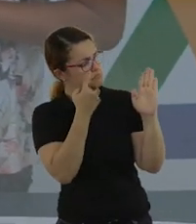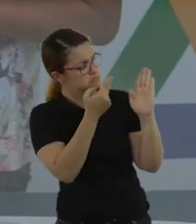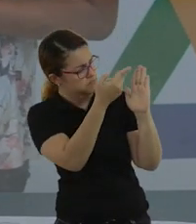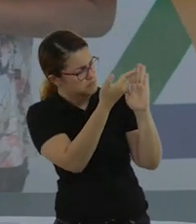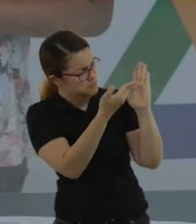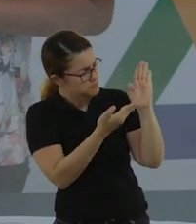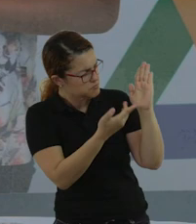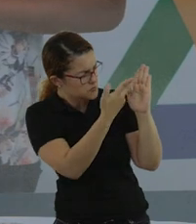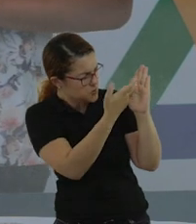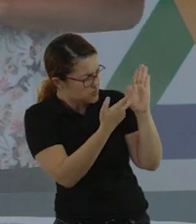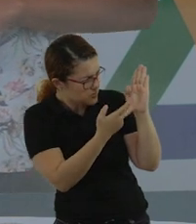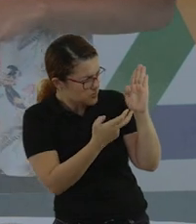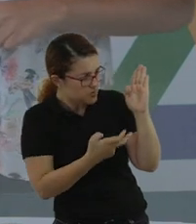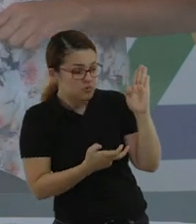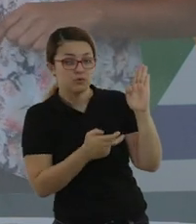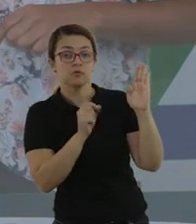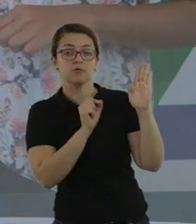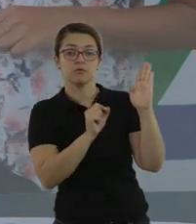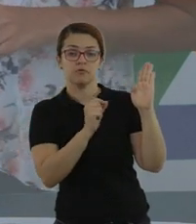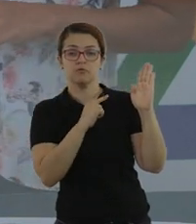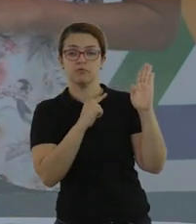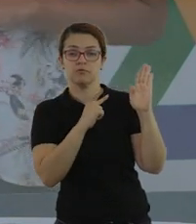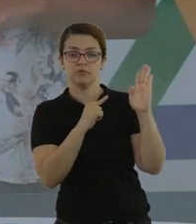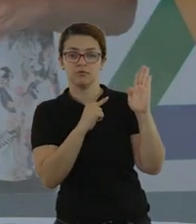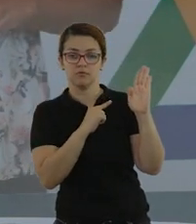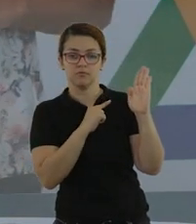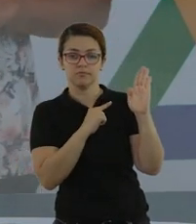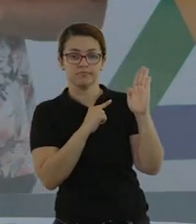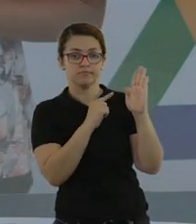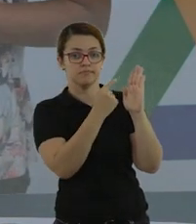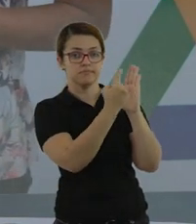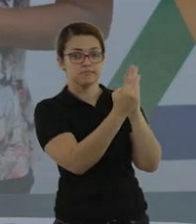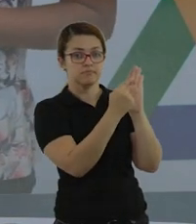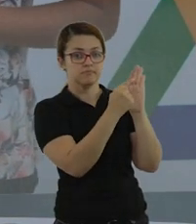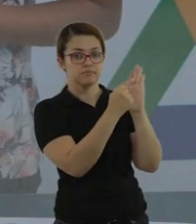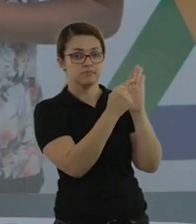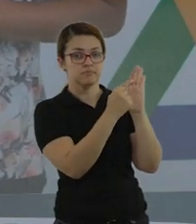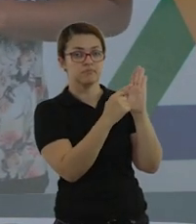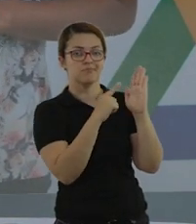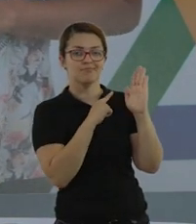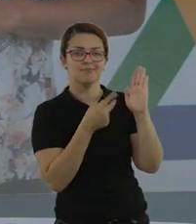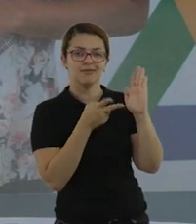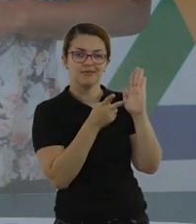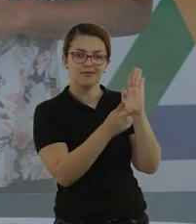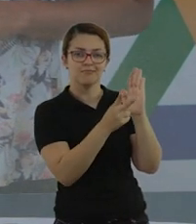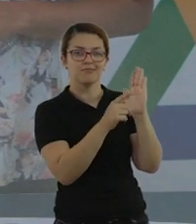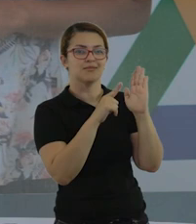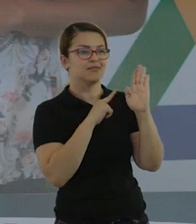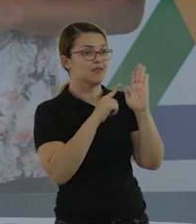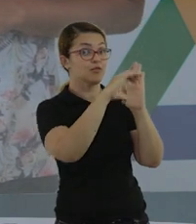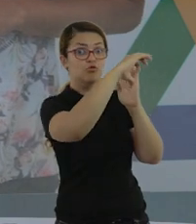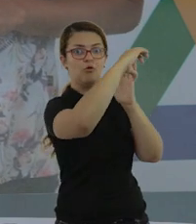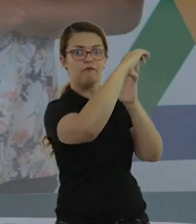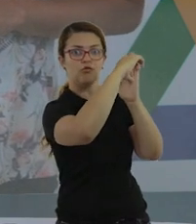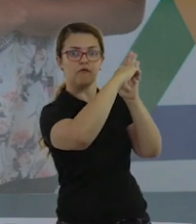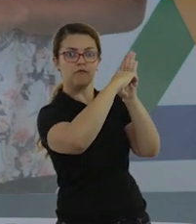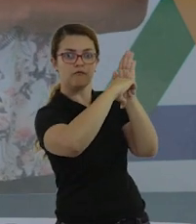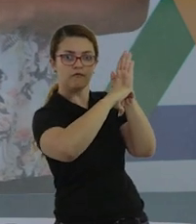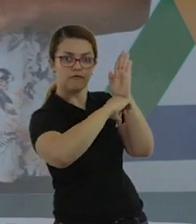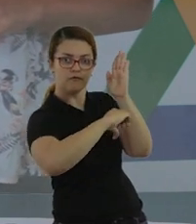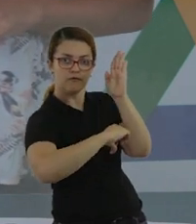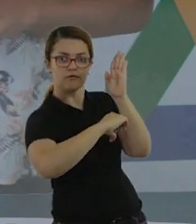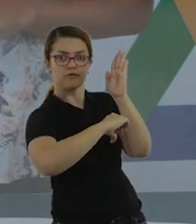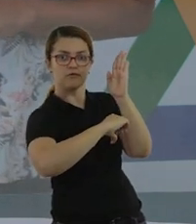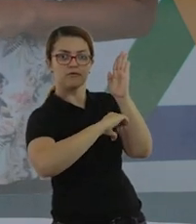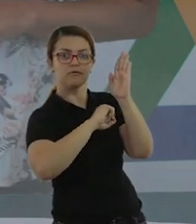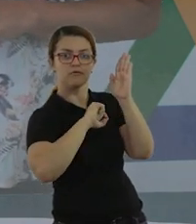números da última coluna. O que eles têm em comum? Na dezena, eu sempre vou ter o algarismo 9. E